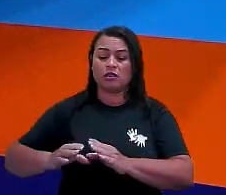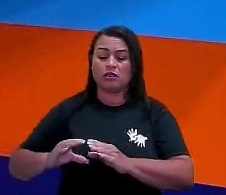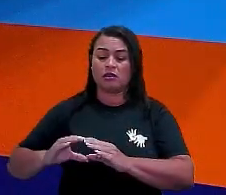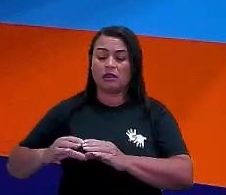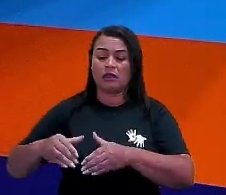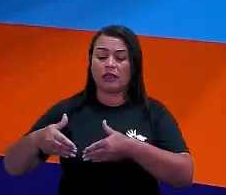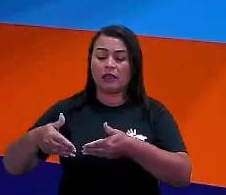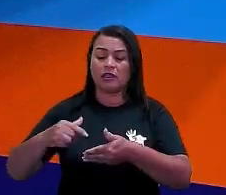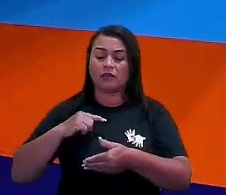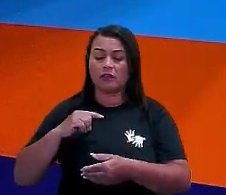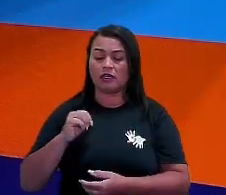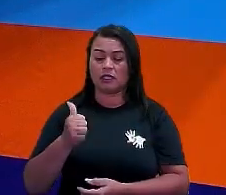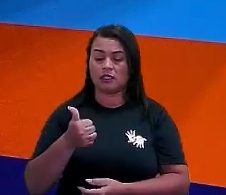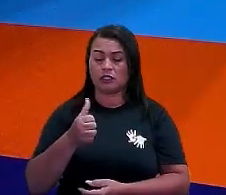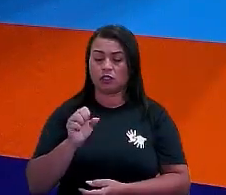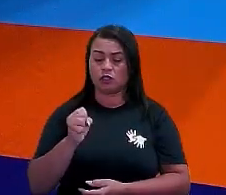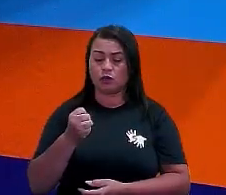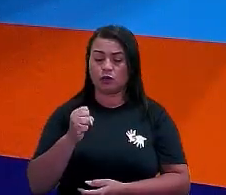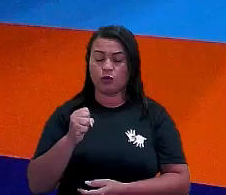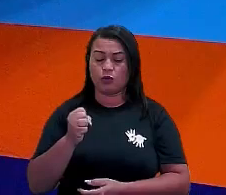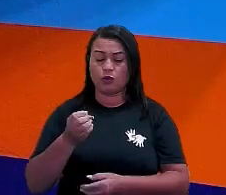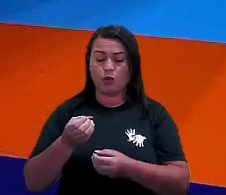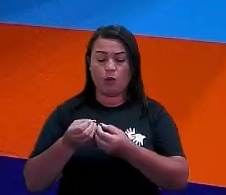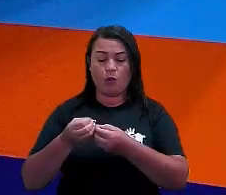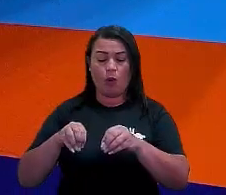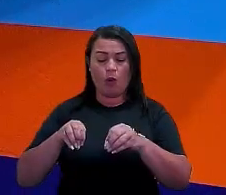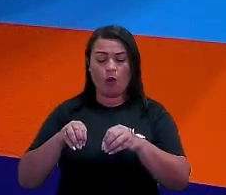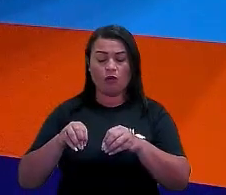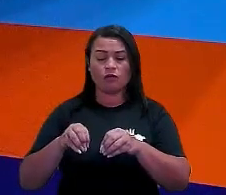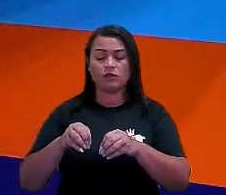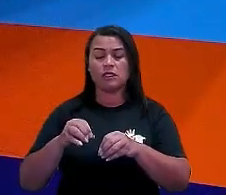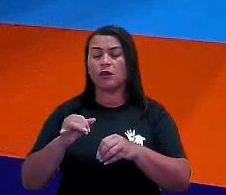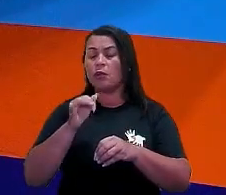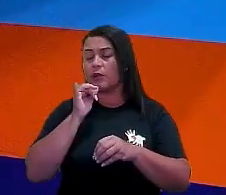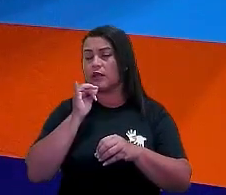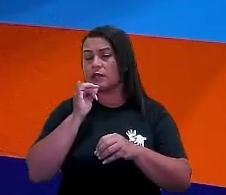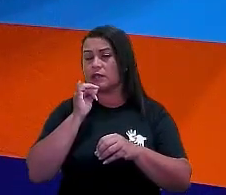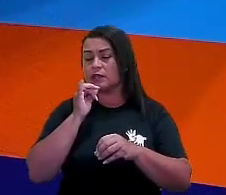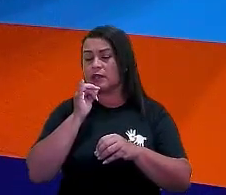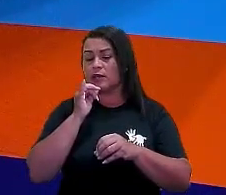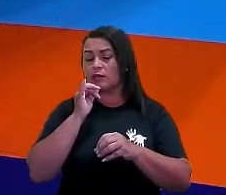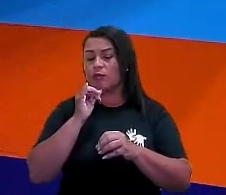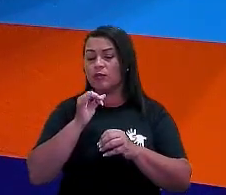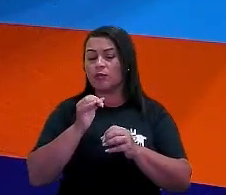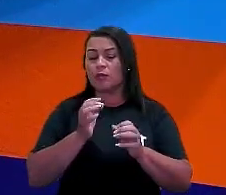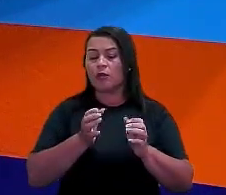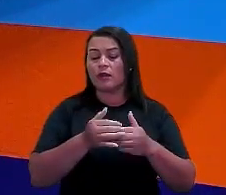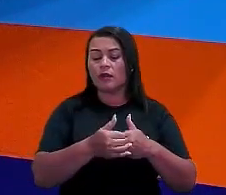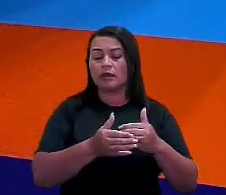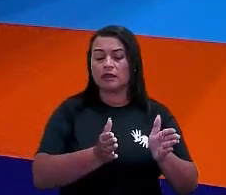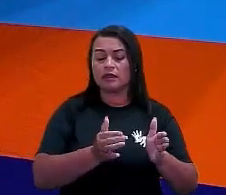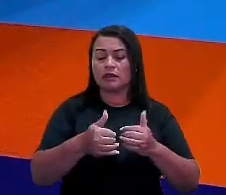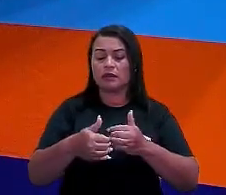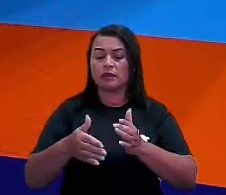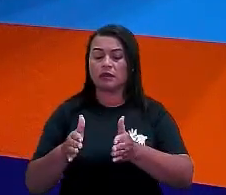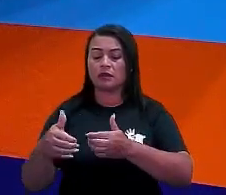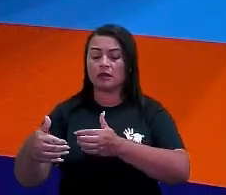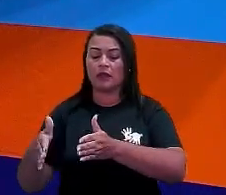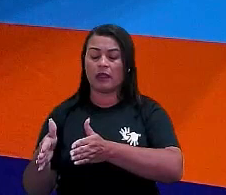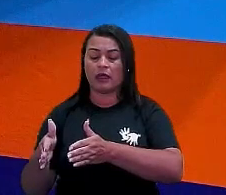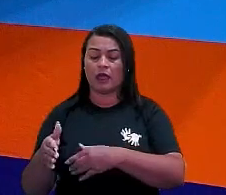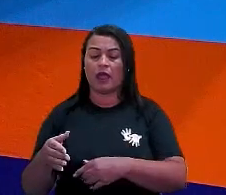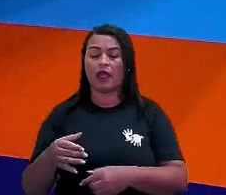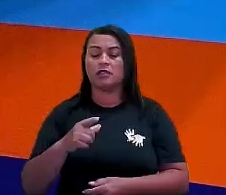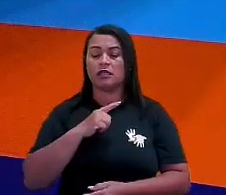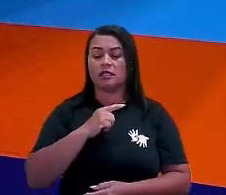ovos, tá certo? Suponha que você separe esses ovos em 3 caixas. Quantos ovos ficaria